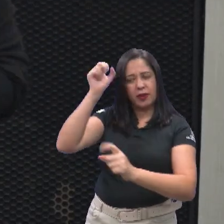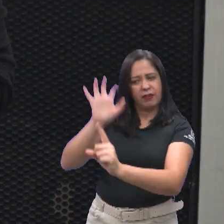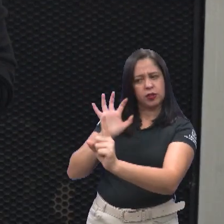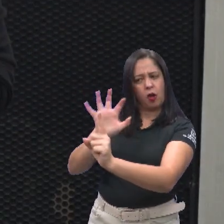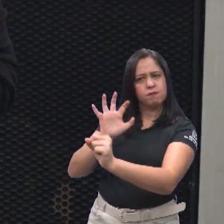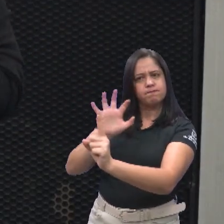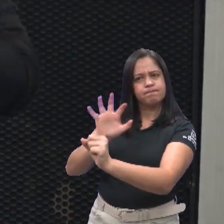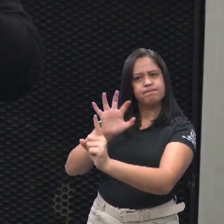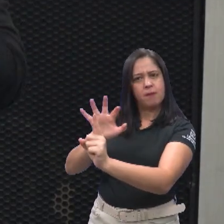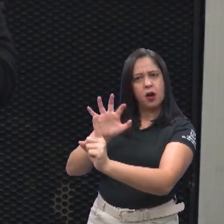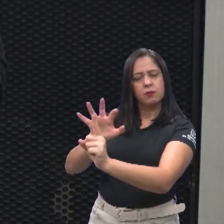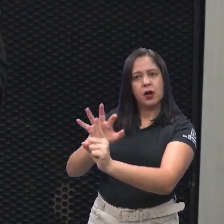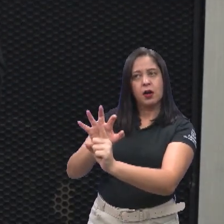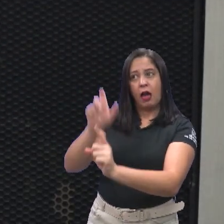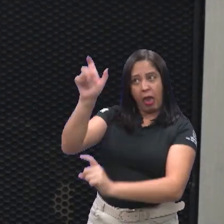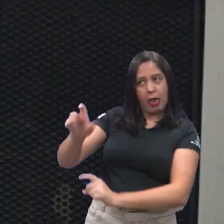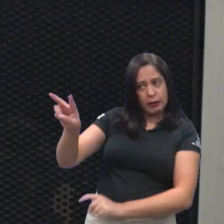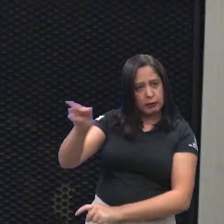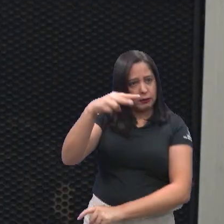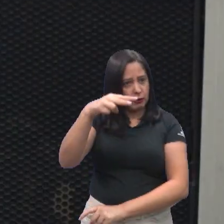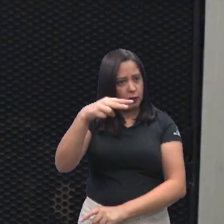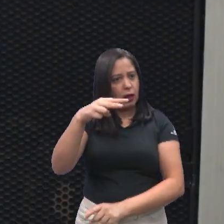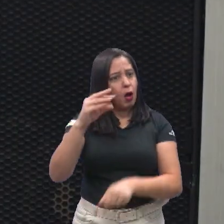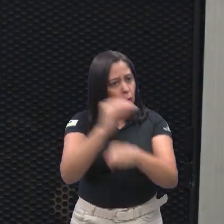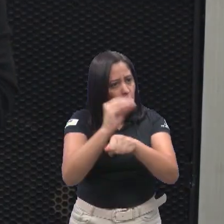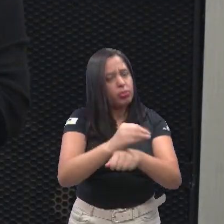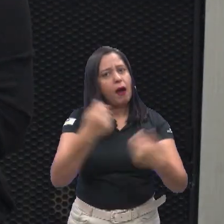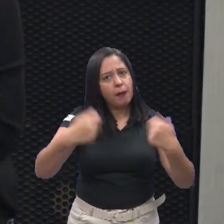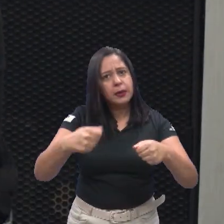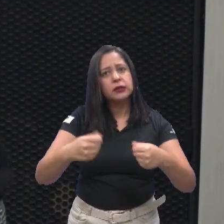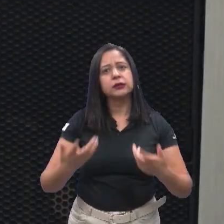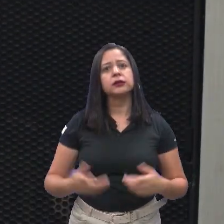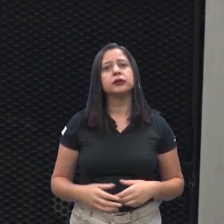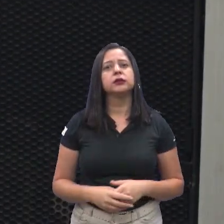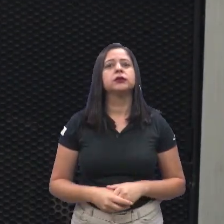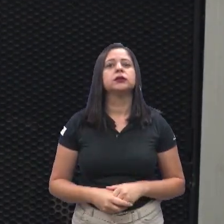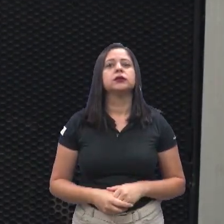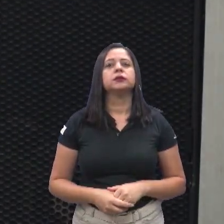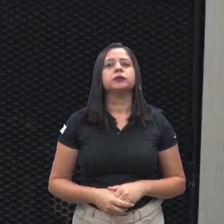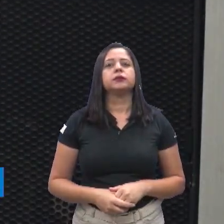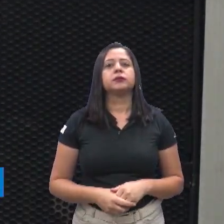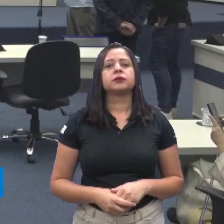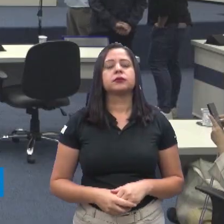para as pessoas e para que nem cogite fazer isso da próxima vez.